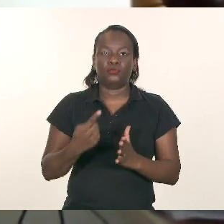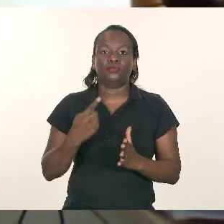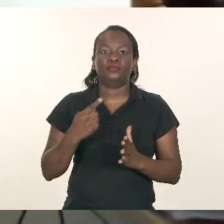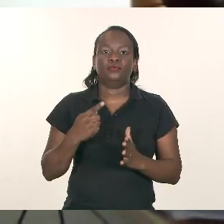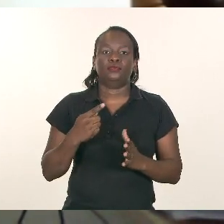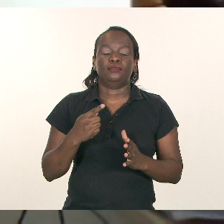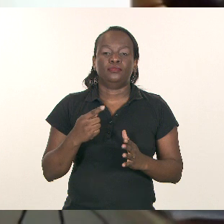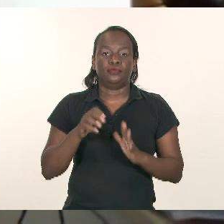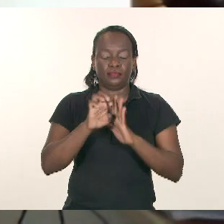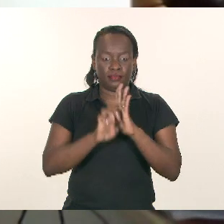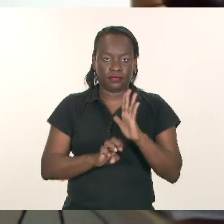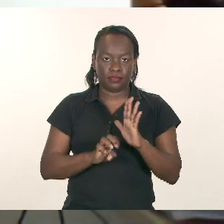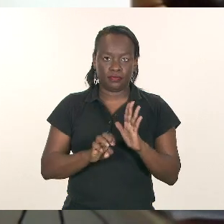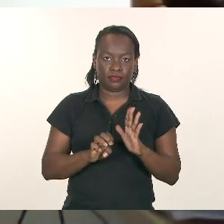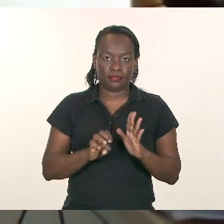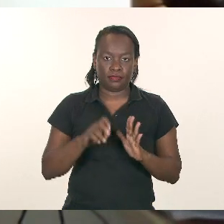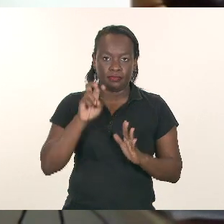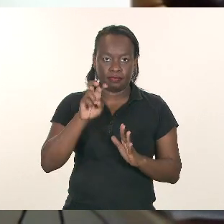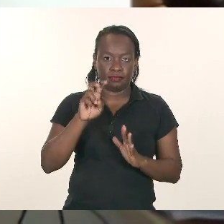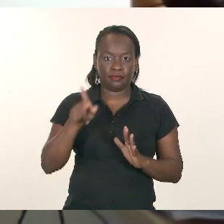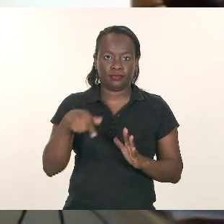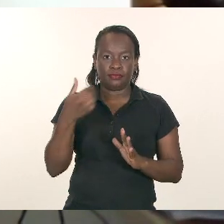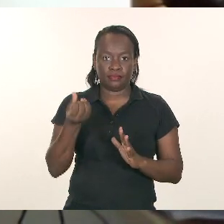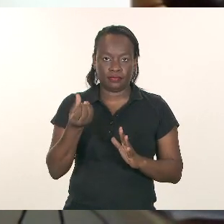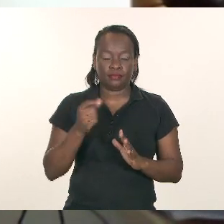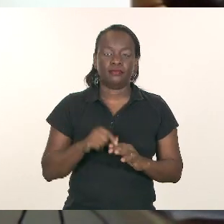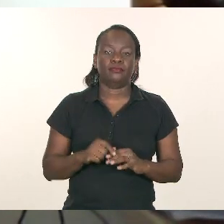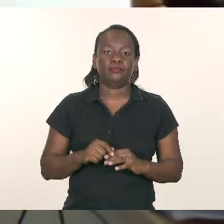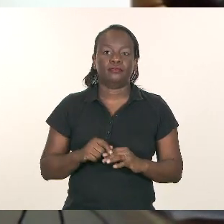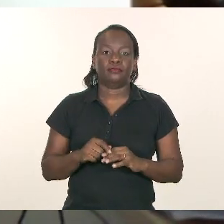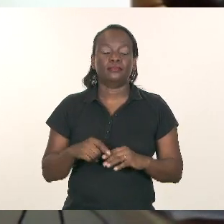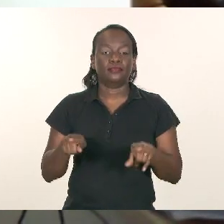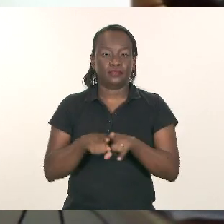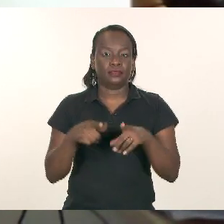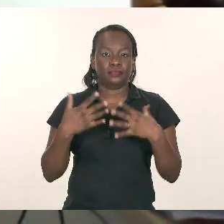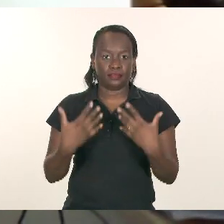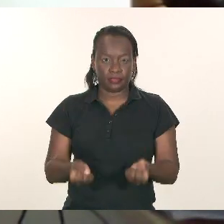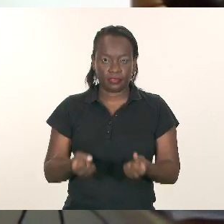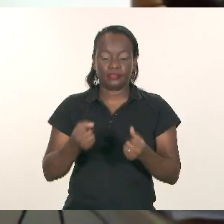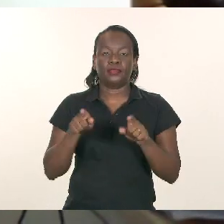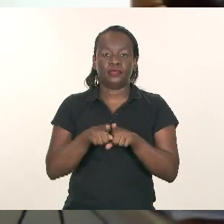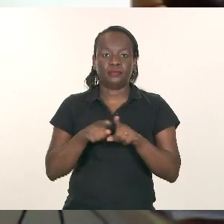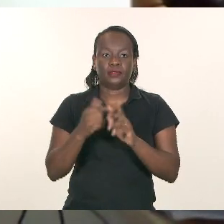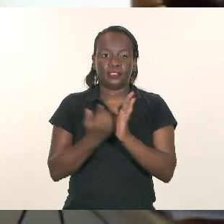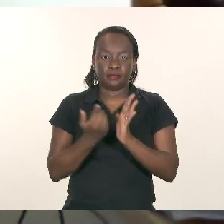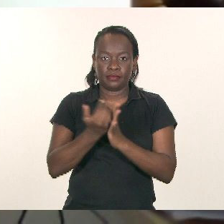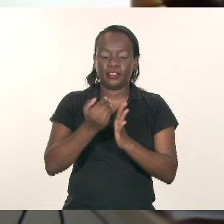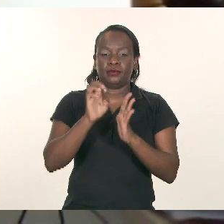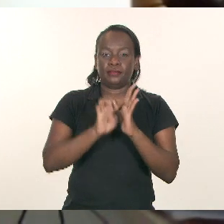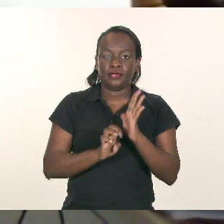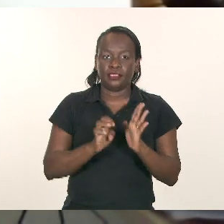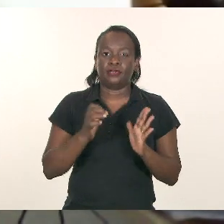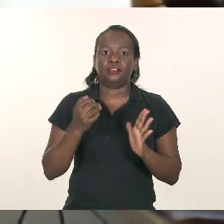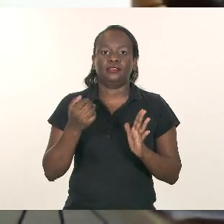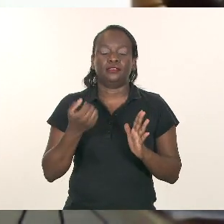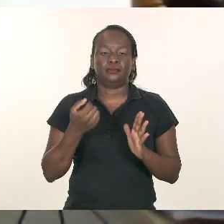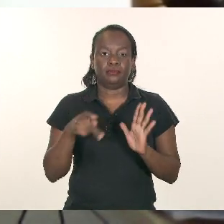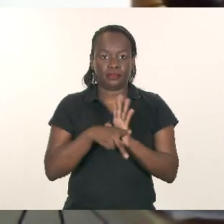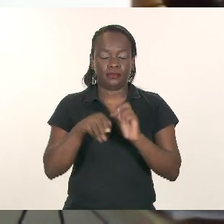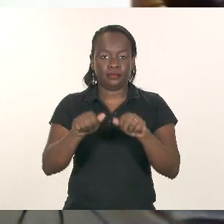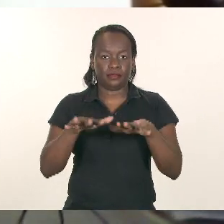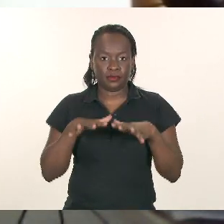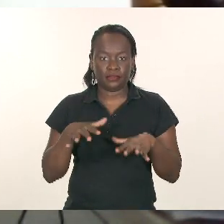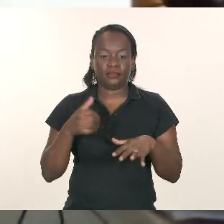aglutinativa às emendas 5 e 6, favorável com subemenda aglutinativa às emendas de